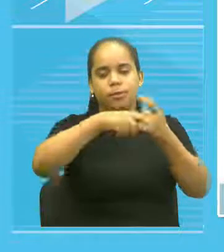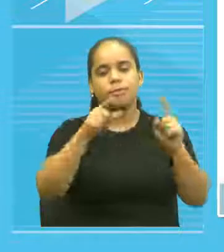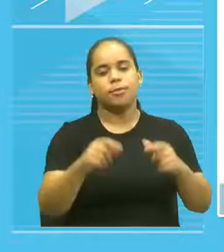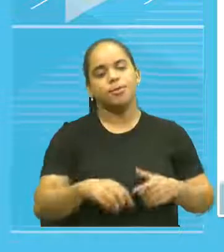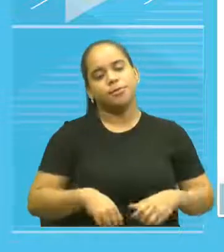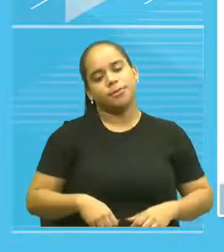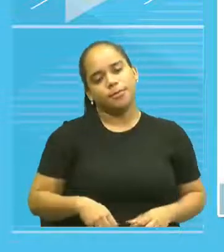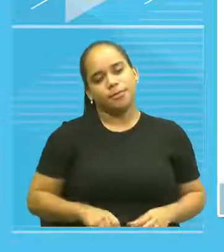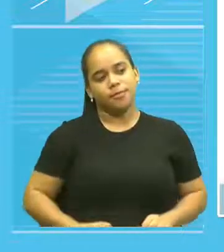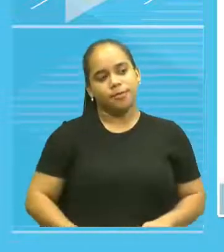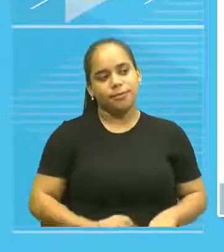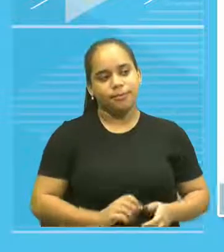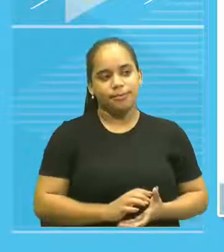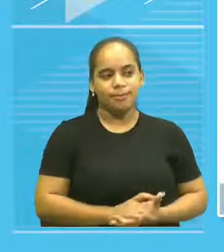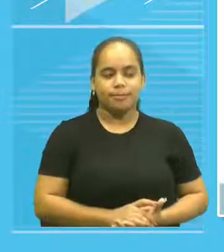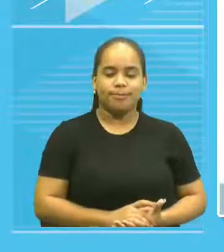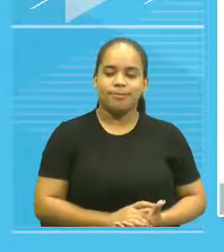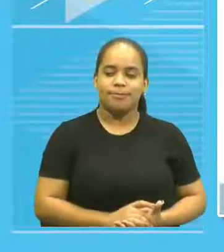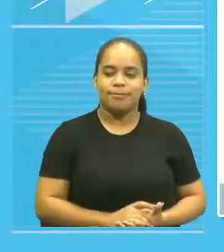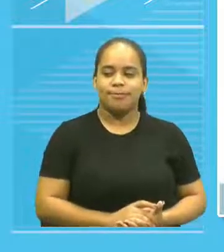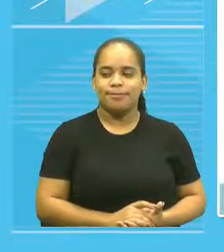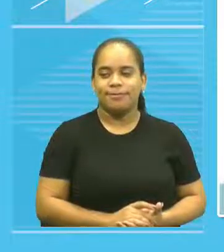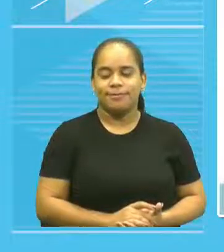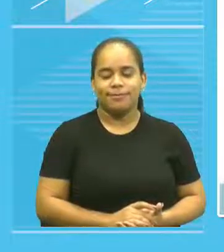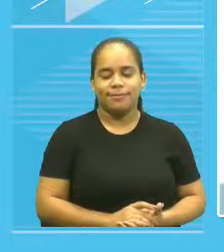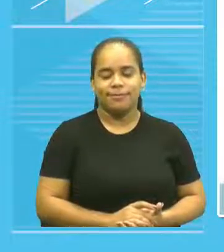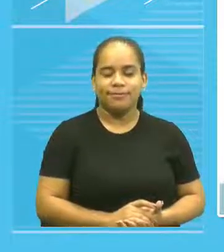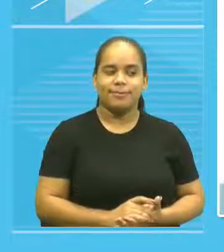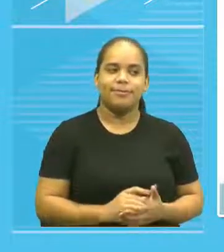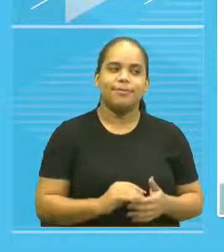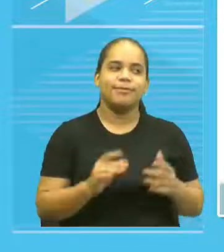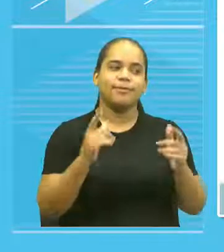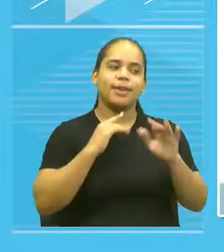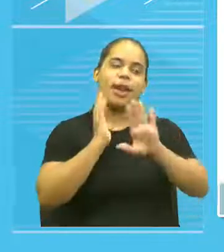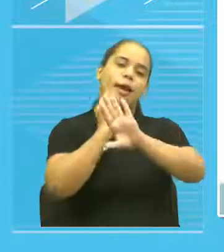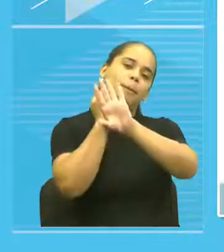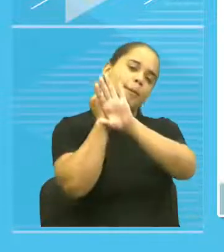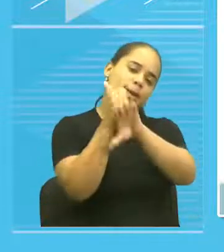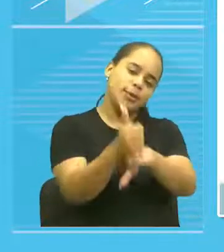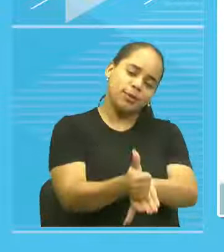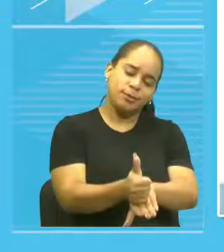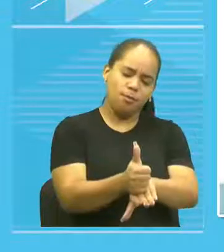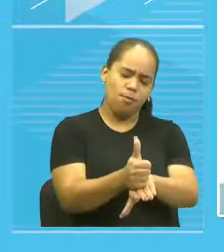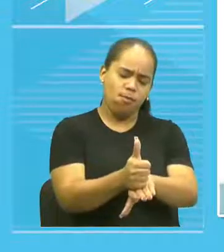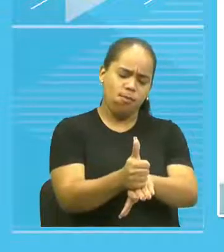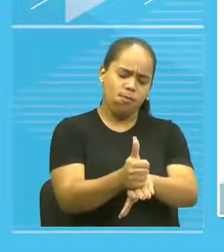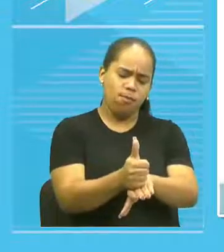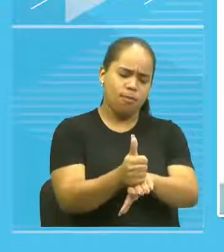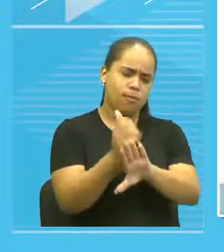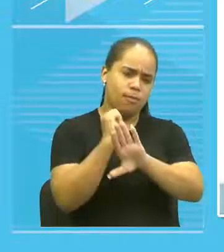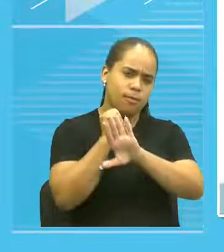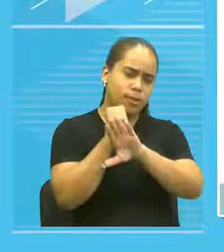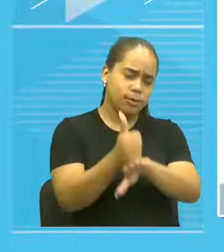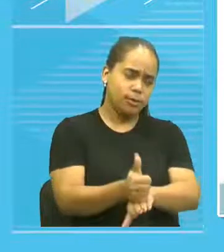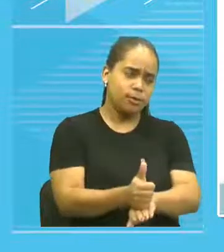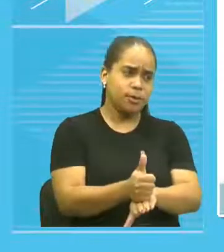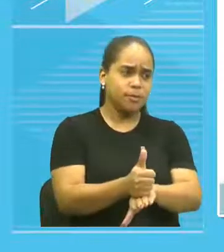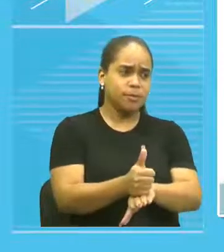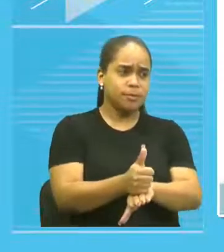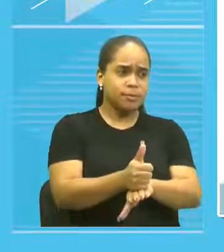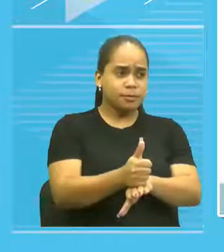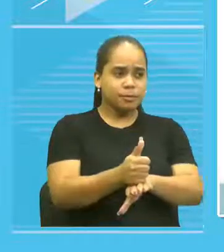mas é mais ou menos aproximado disso a metonímia e a